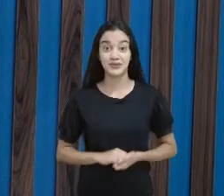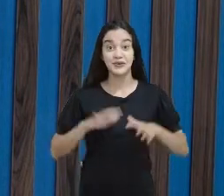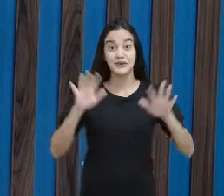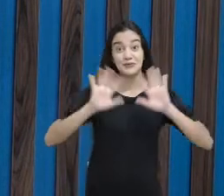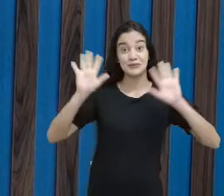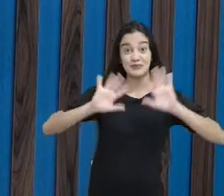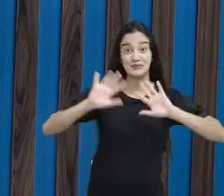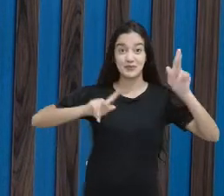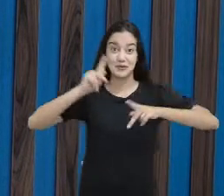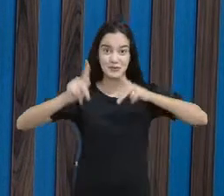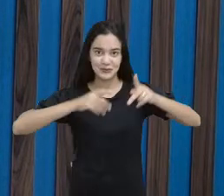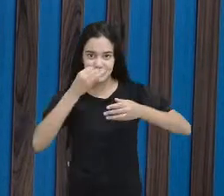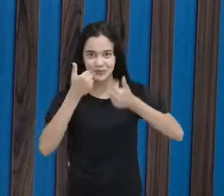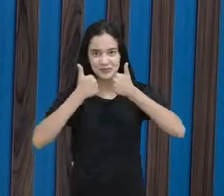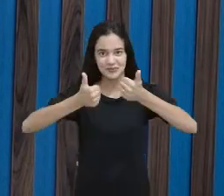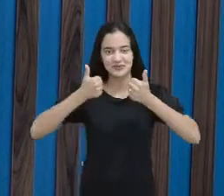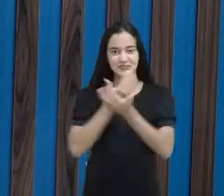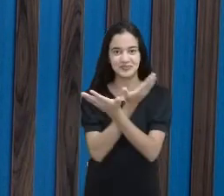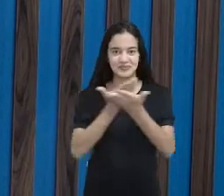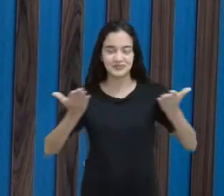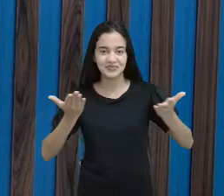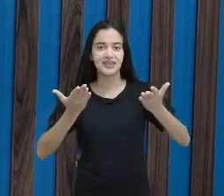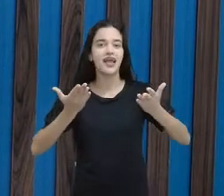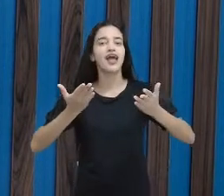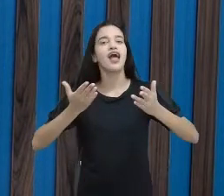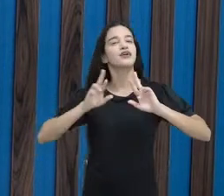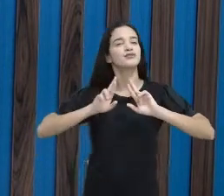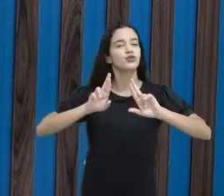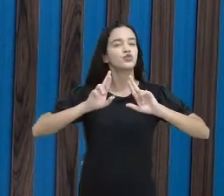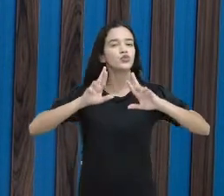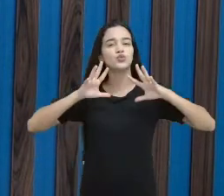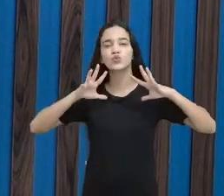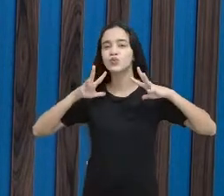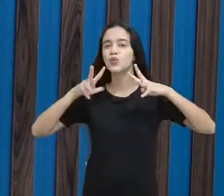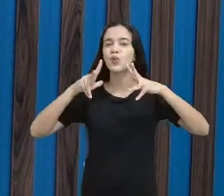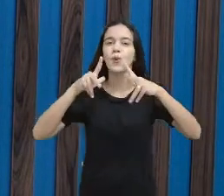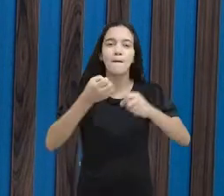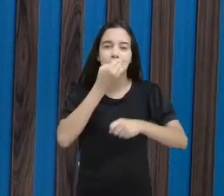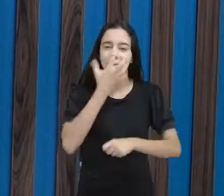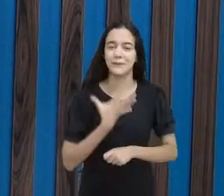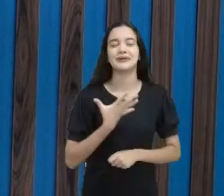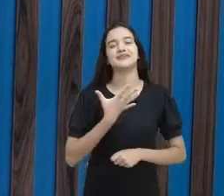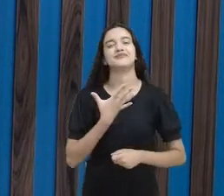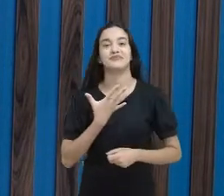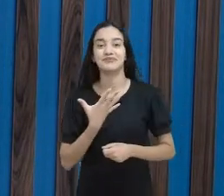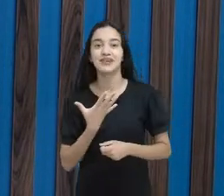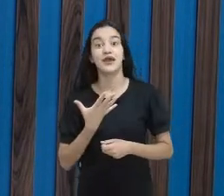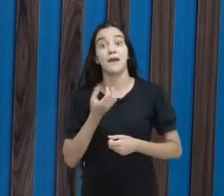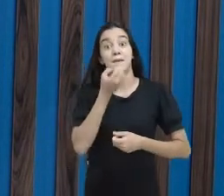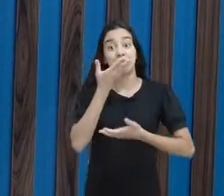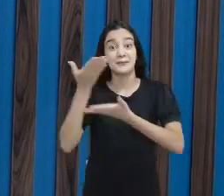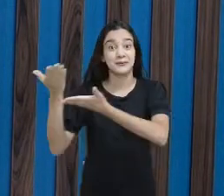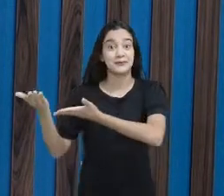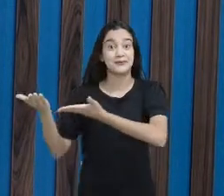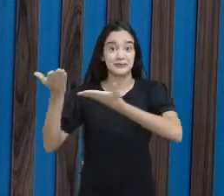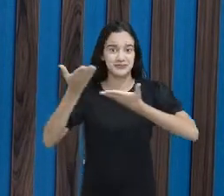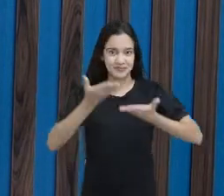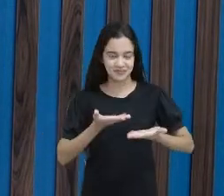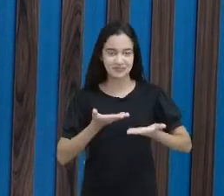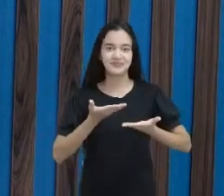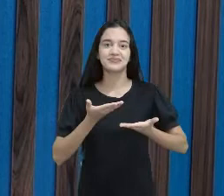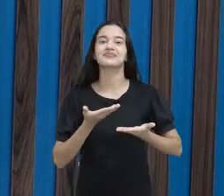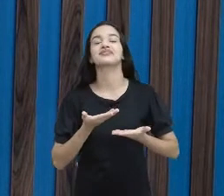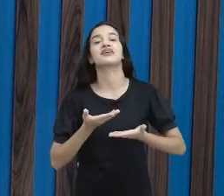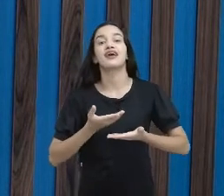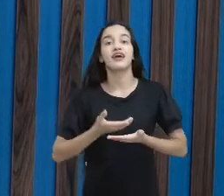aí, meu povo? Tudo bem com vocês? Espero que todos e todas estejam bem. Sejam todos e todas